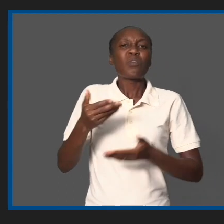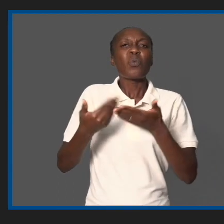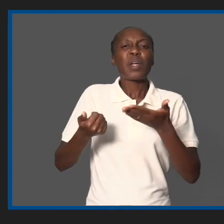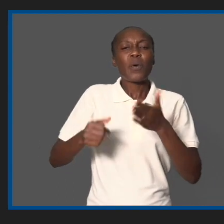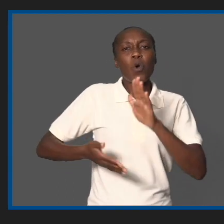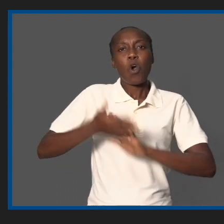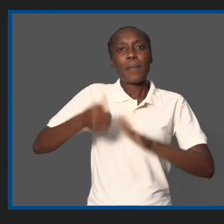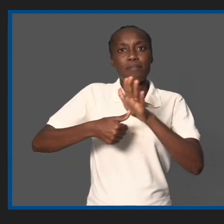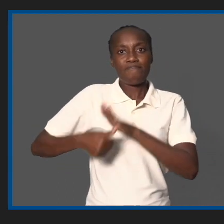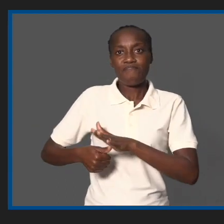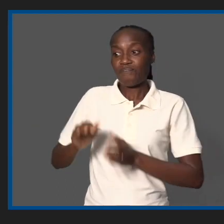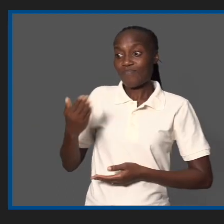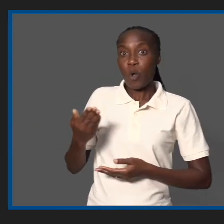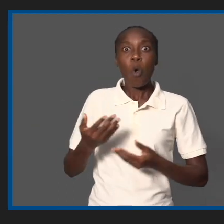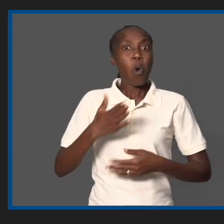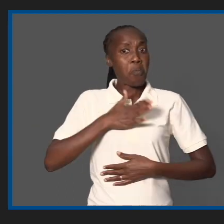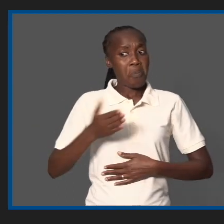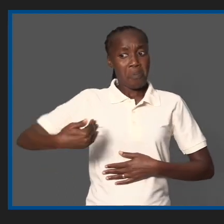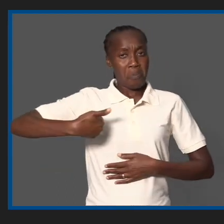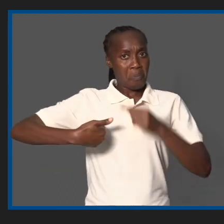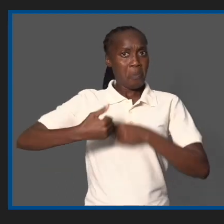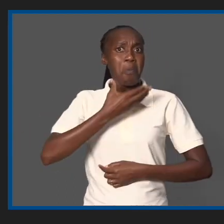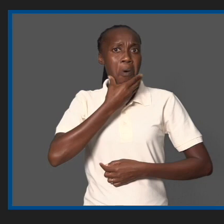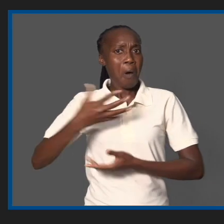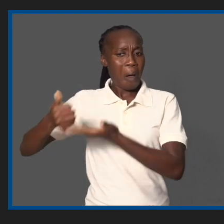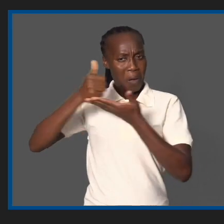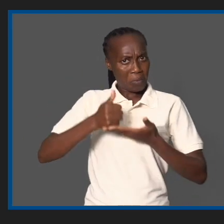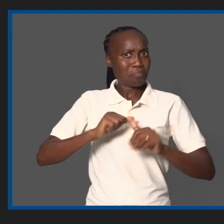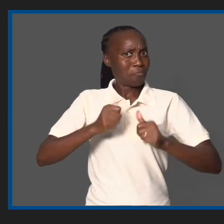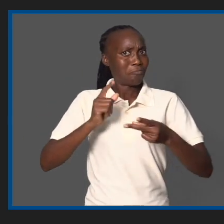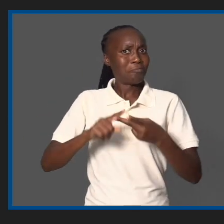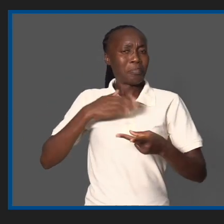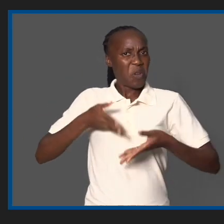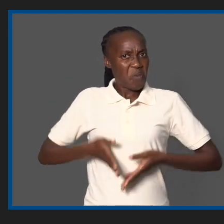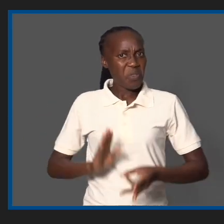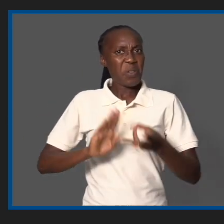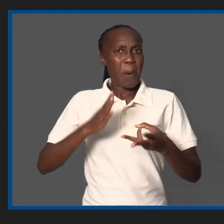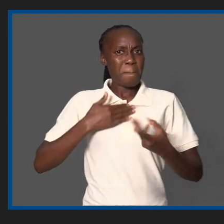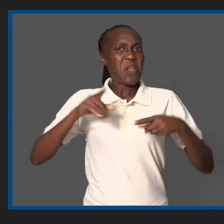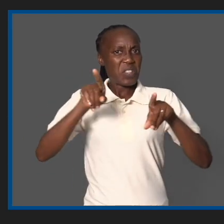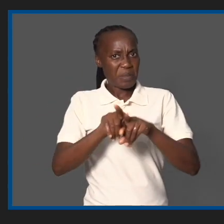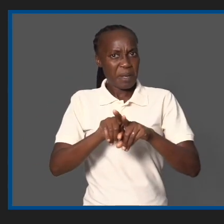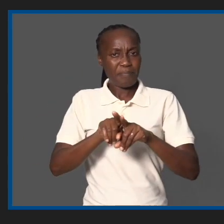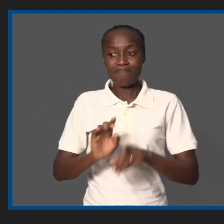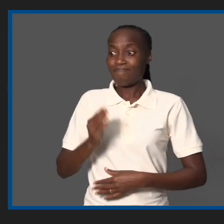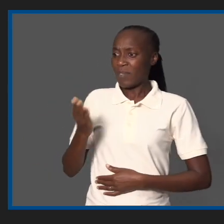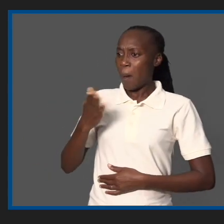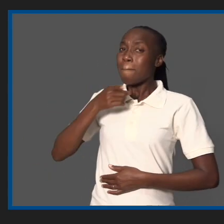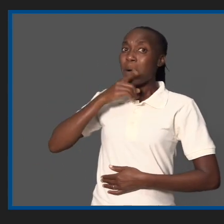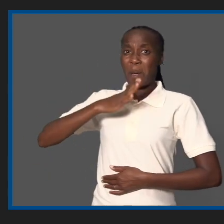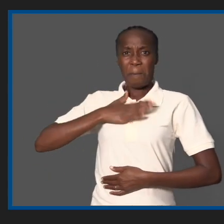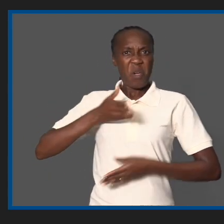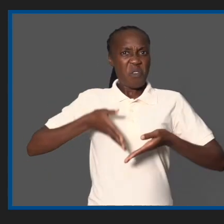da estigmatização. Graças a Deus, tive o apoio do meu marido, tive o apoio dos meus filhos, das minhas irmãs. Meu pai do meu